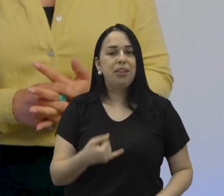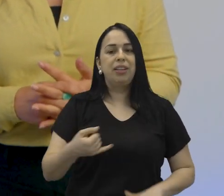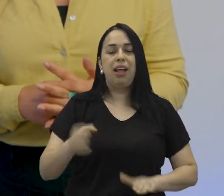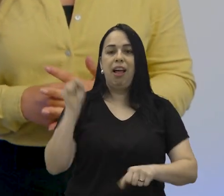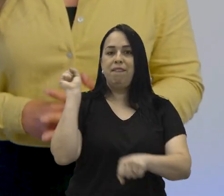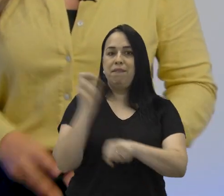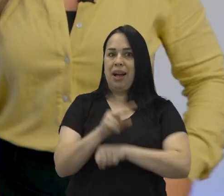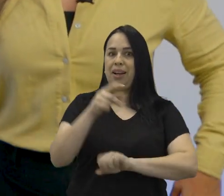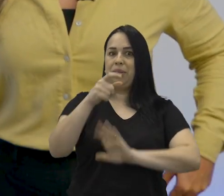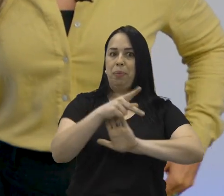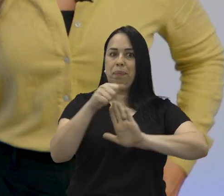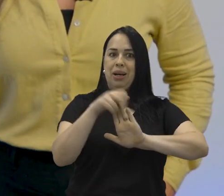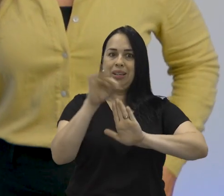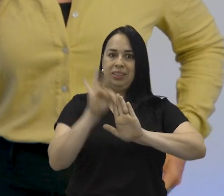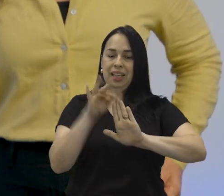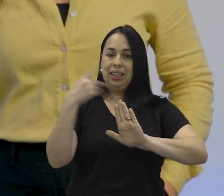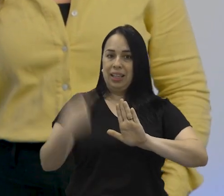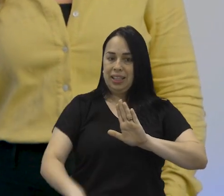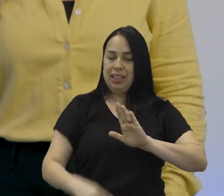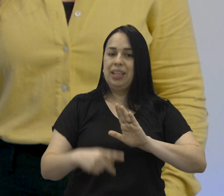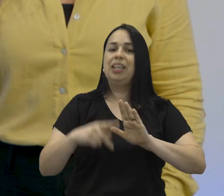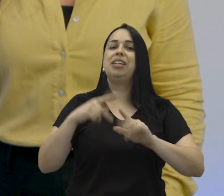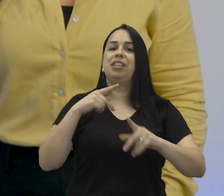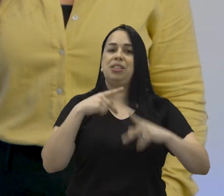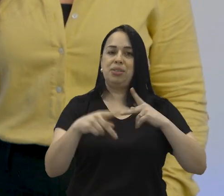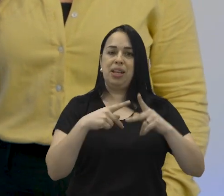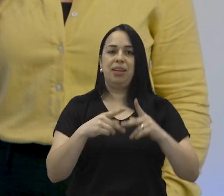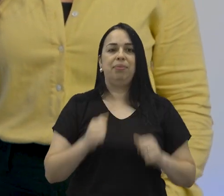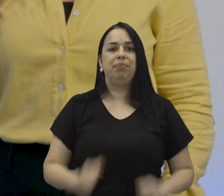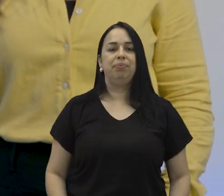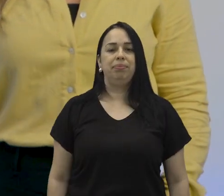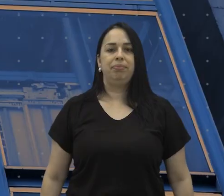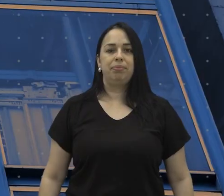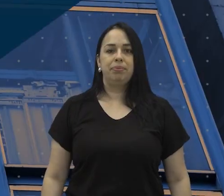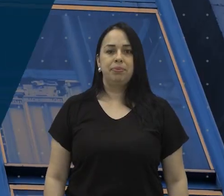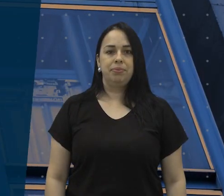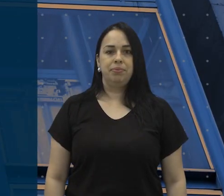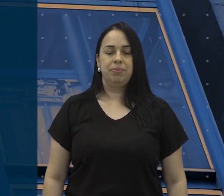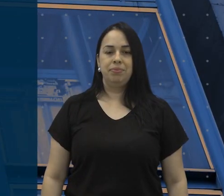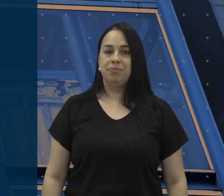para conferir as vagas abertas no PAT na agenda de serviço.